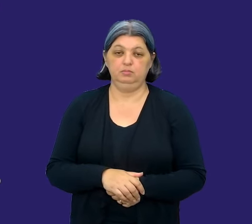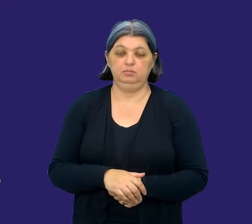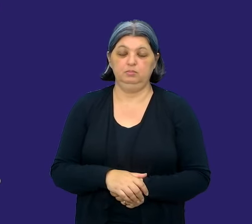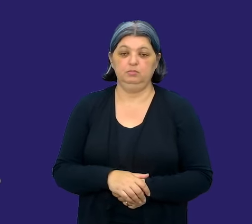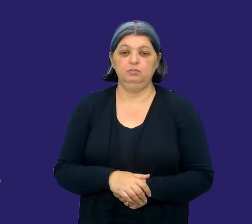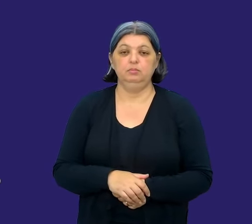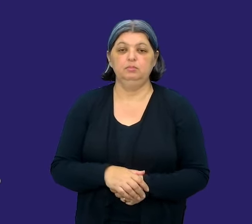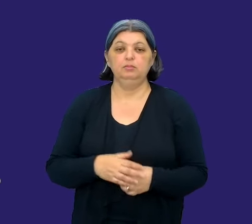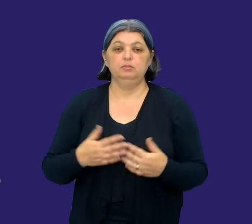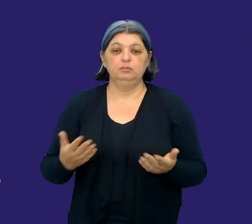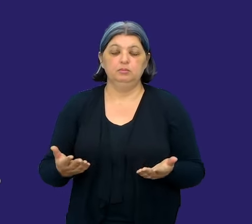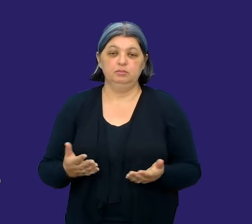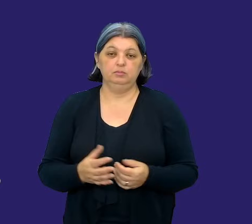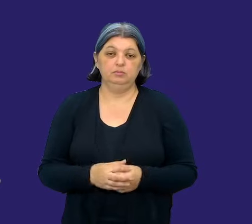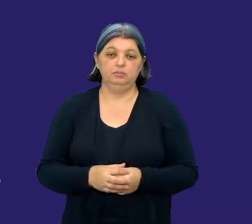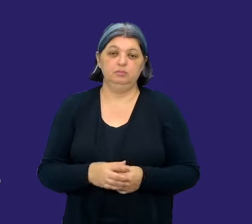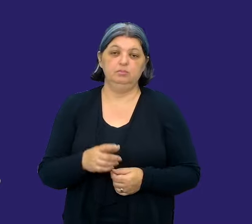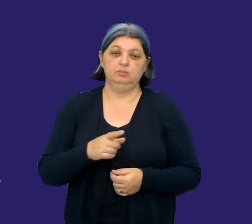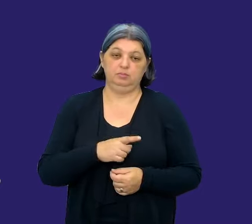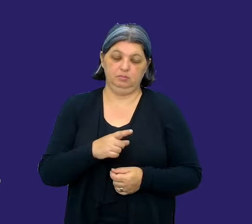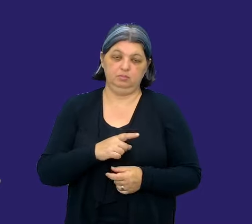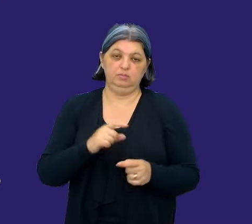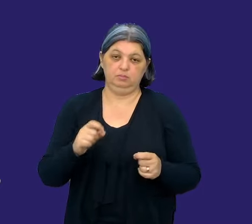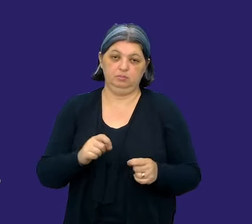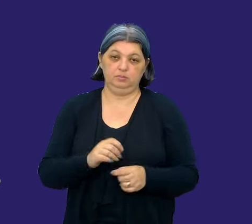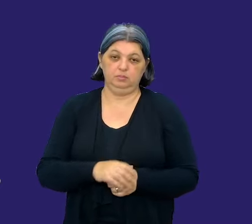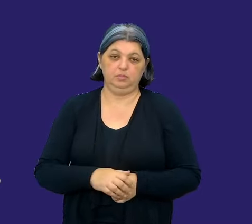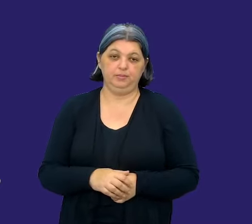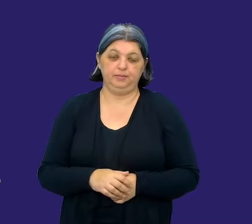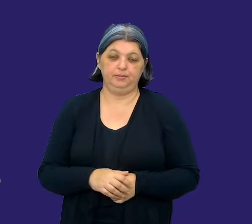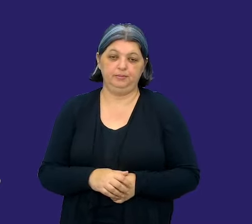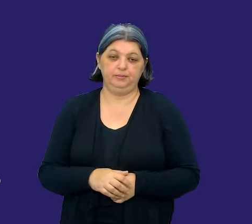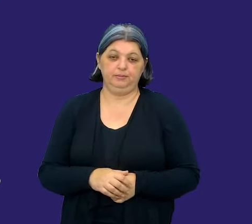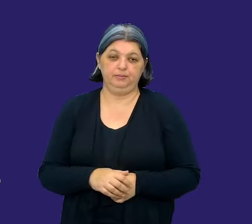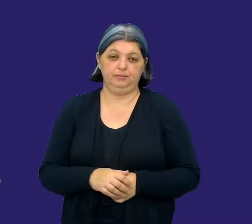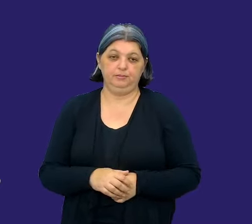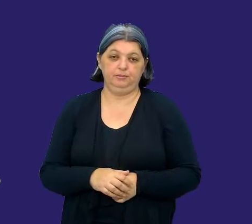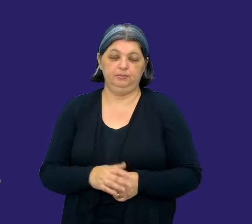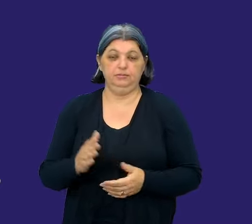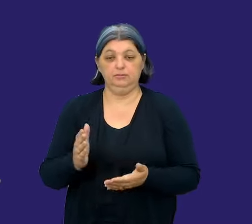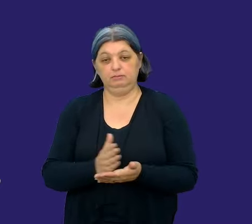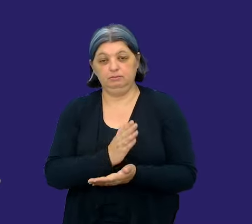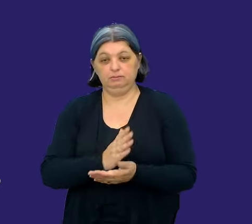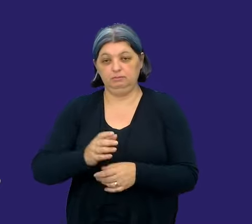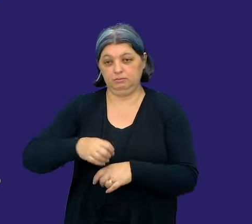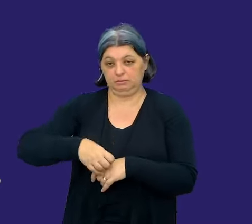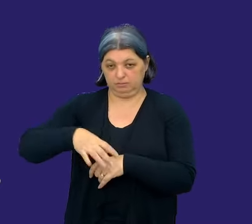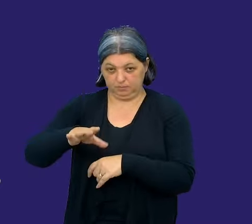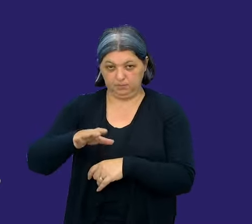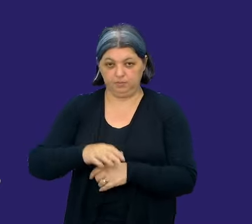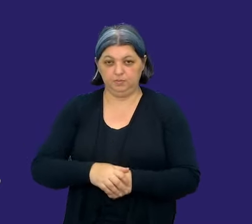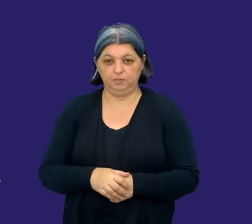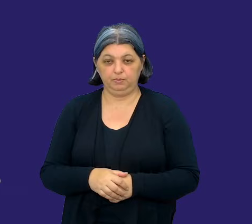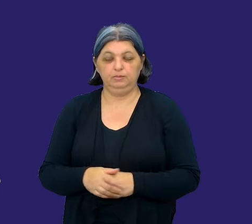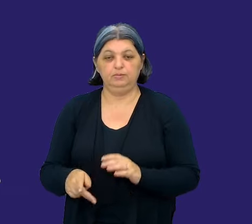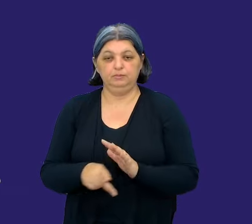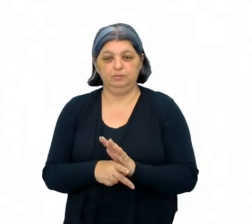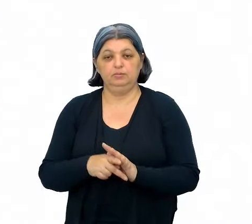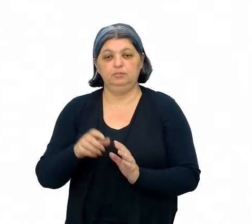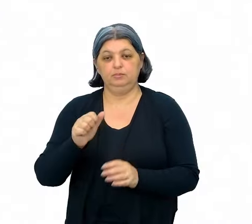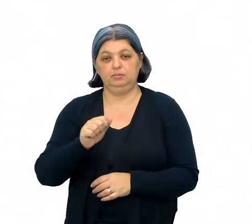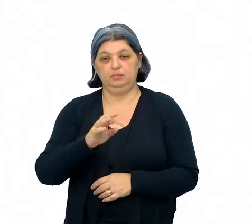E aqui nós já vamos deixar algumas sugestões para o desdobramento da